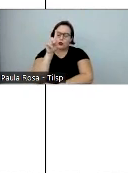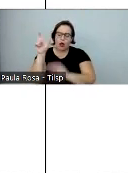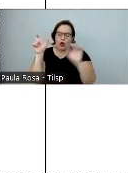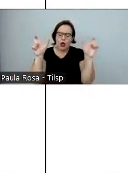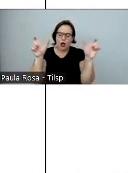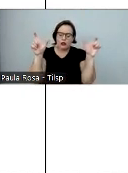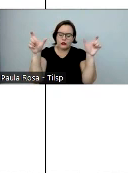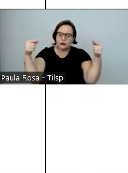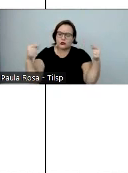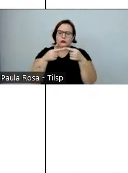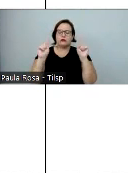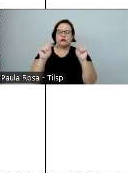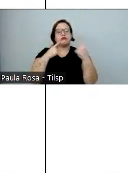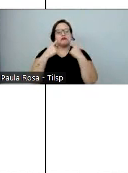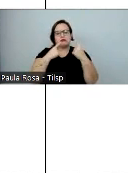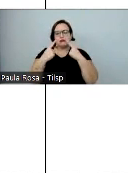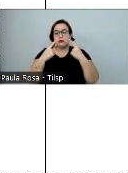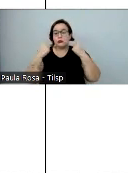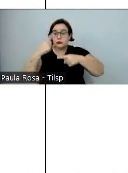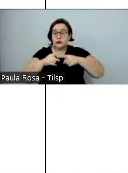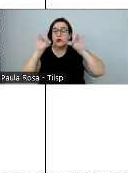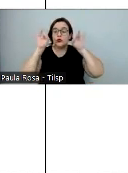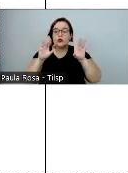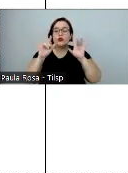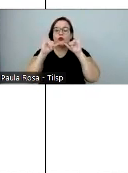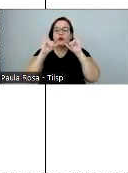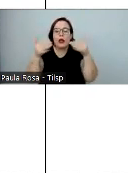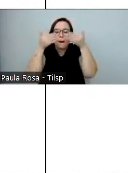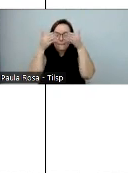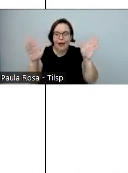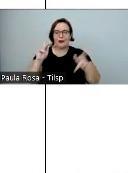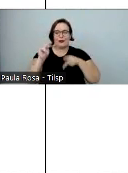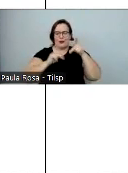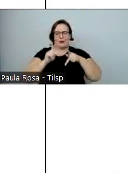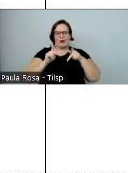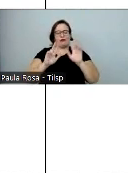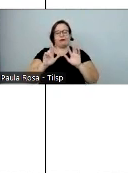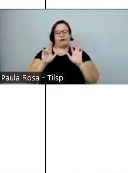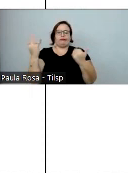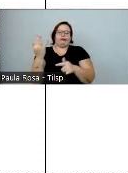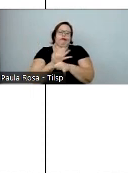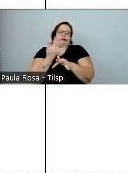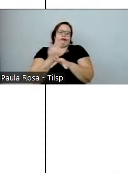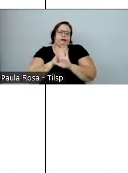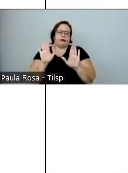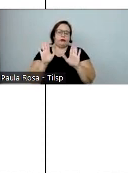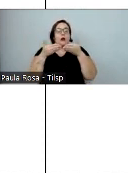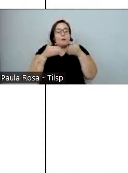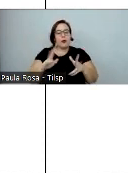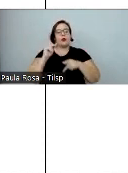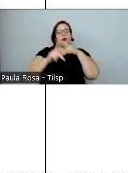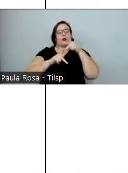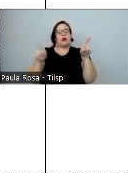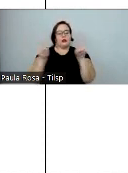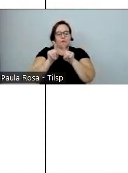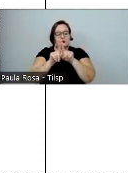de muita discussão que de fato apenas dizer aberto ao público não é mais suficiente né além de Alberto de albertos museus